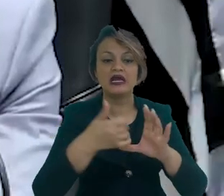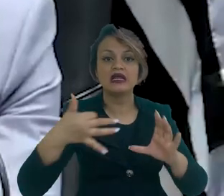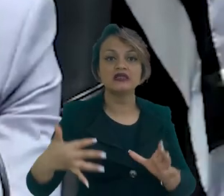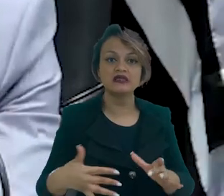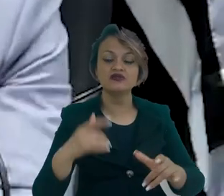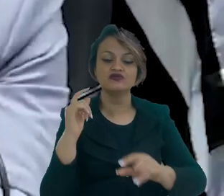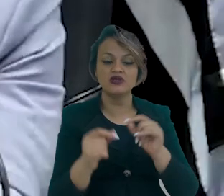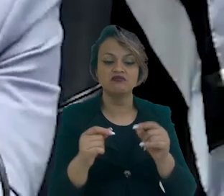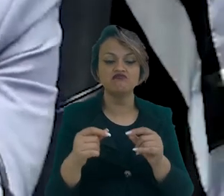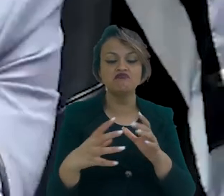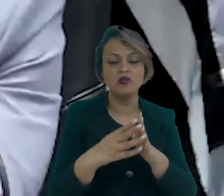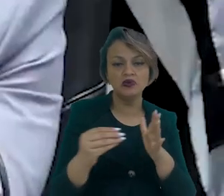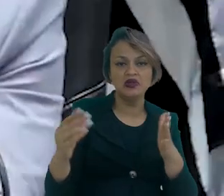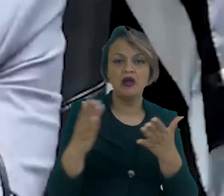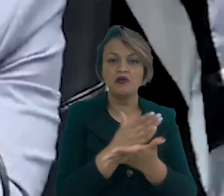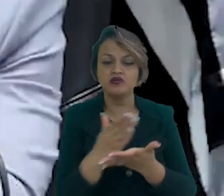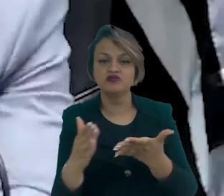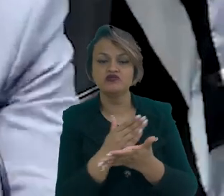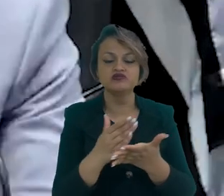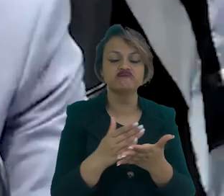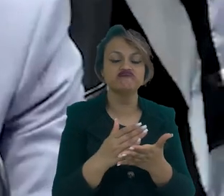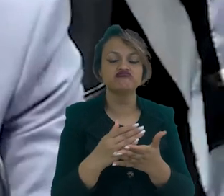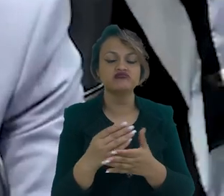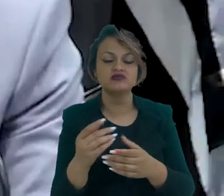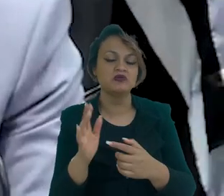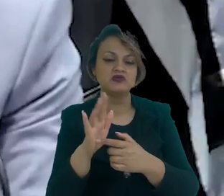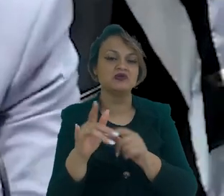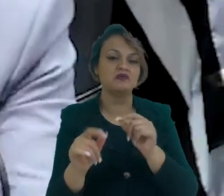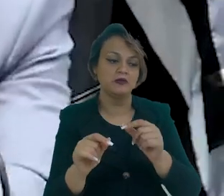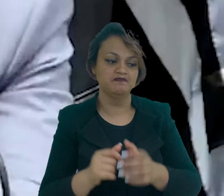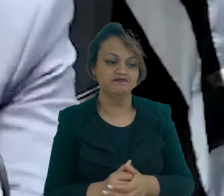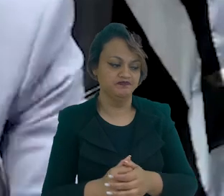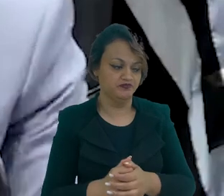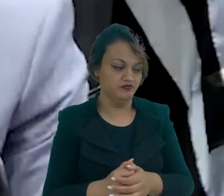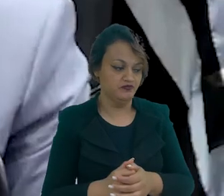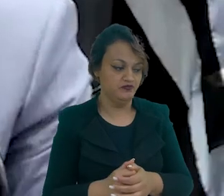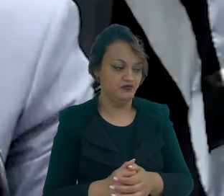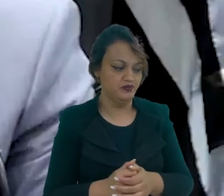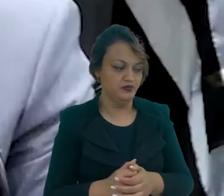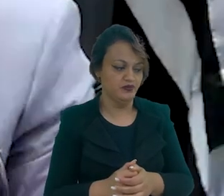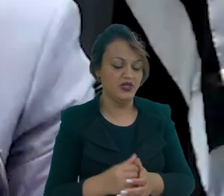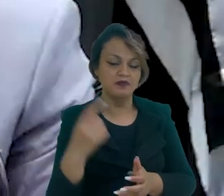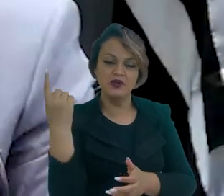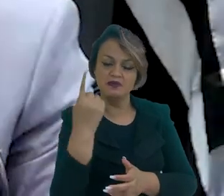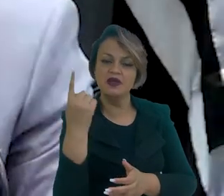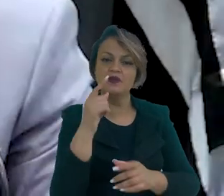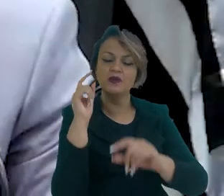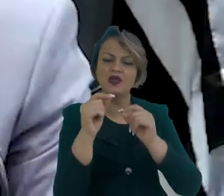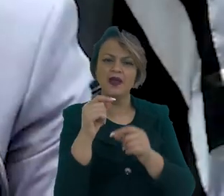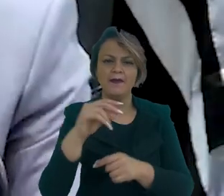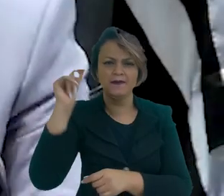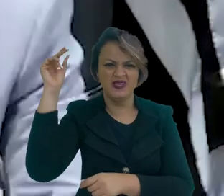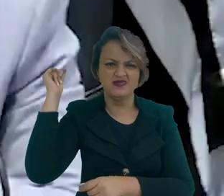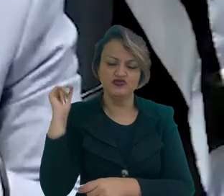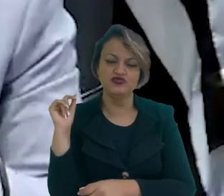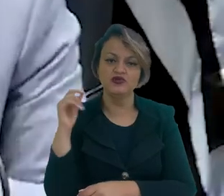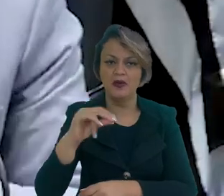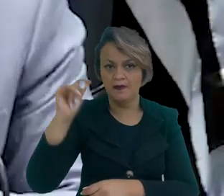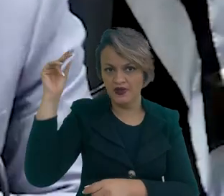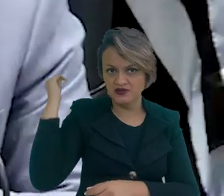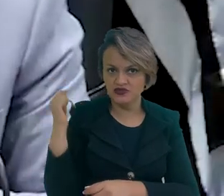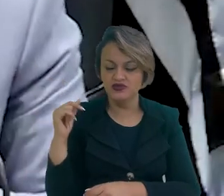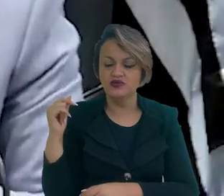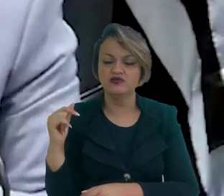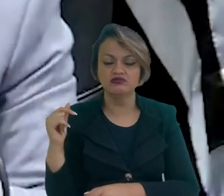nós temos a caracterizar em alguns modelos básicos as forças obrigações um